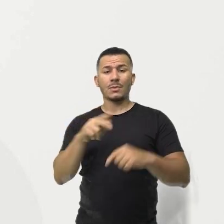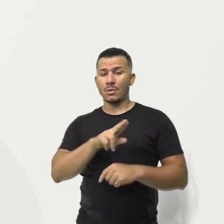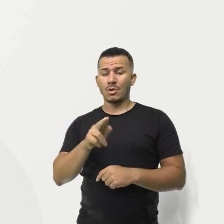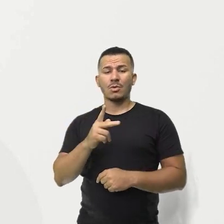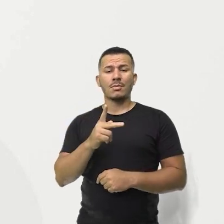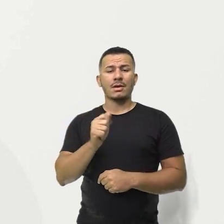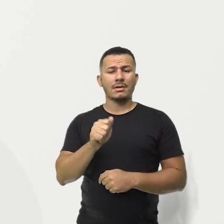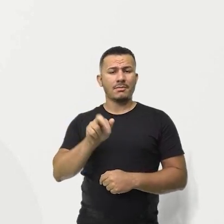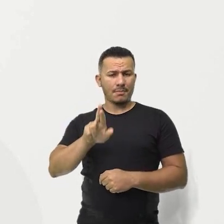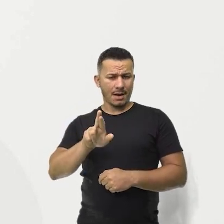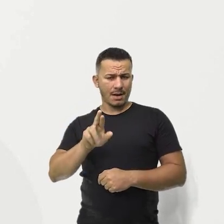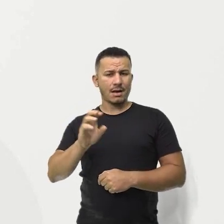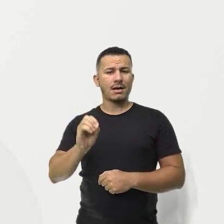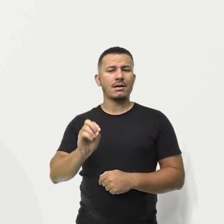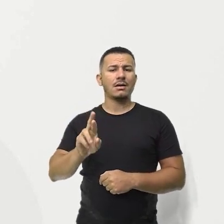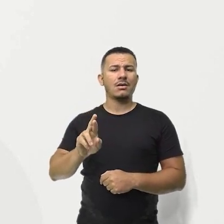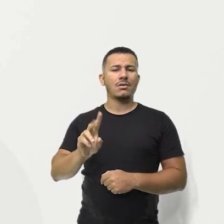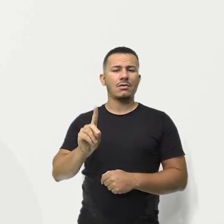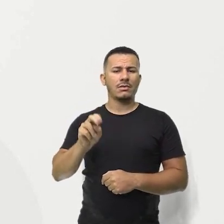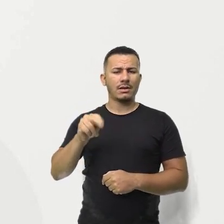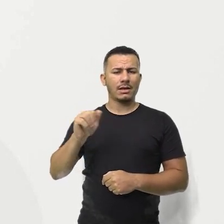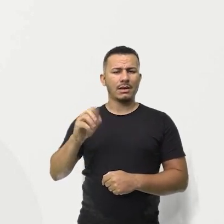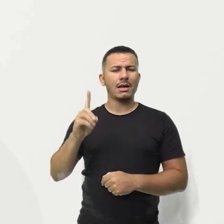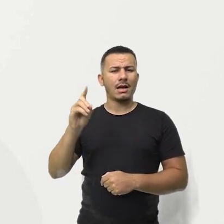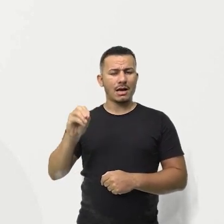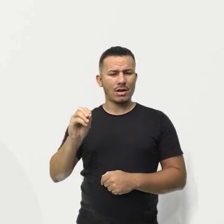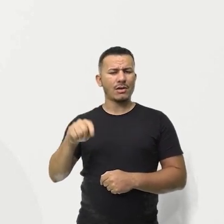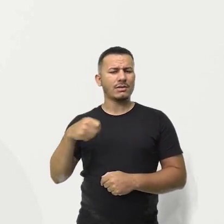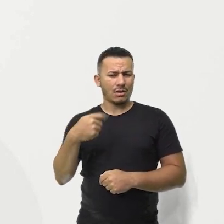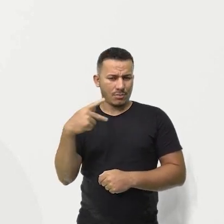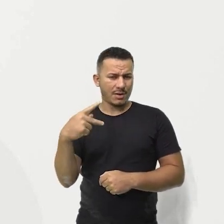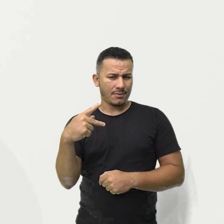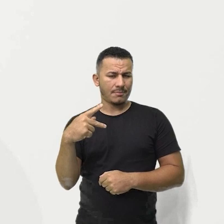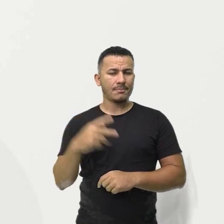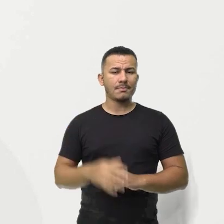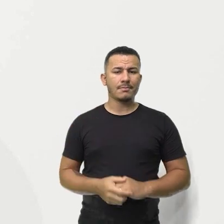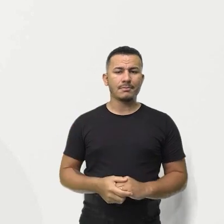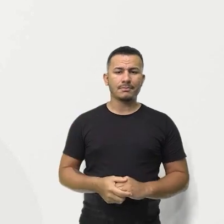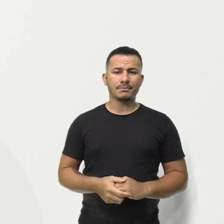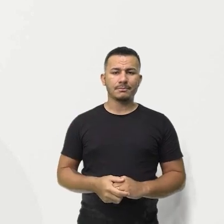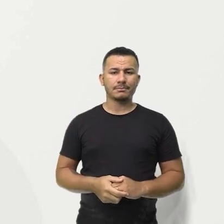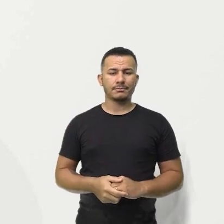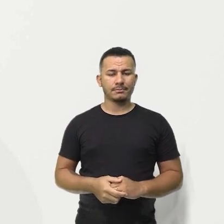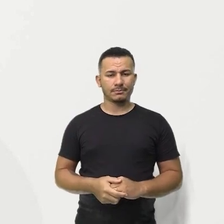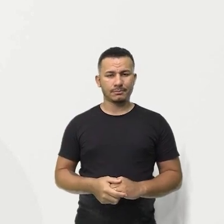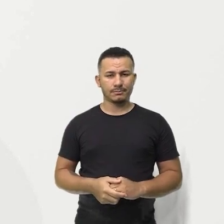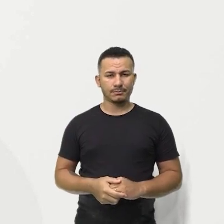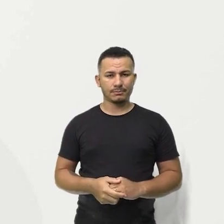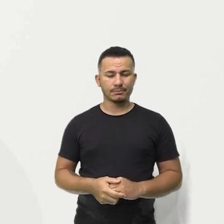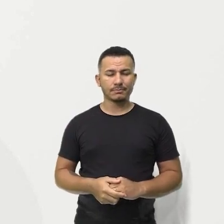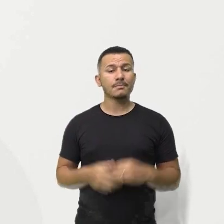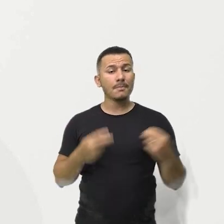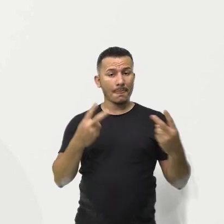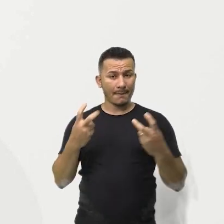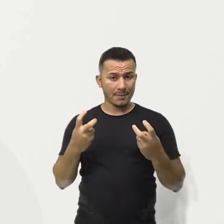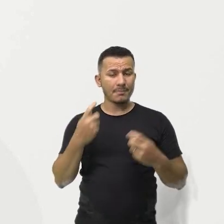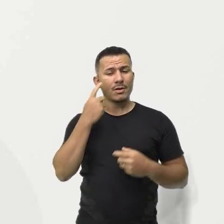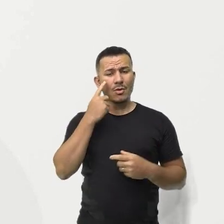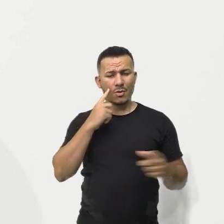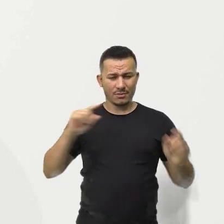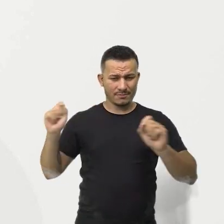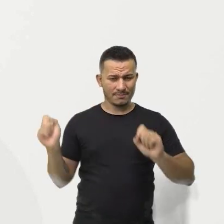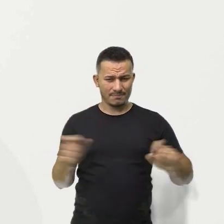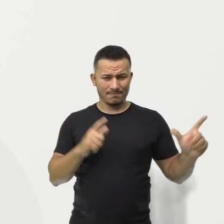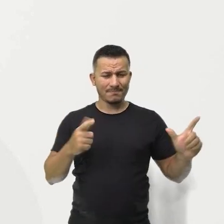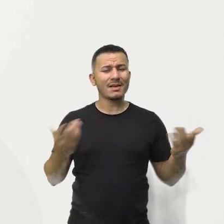par ordenado, né, que é a representação desse ponto que nós chamamos aqui de ponto P. Beleza? Então, agora